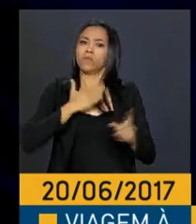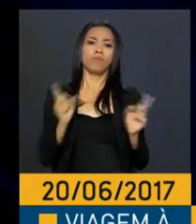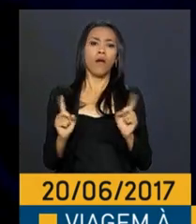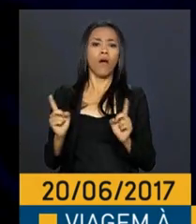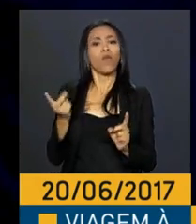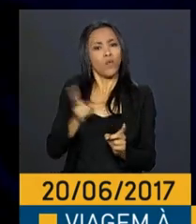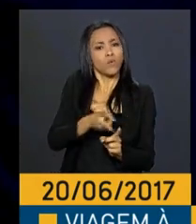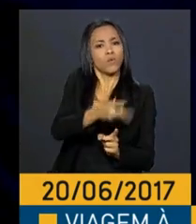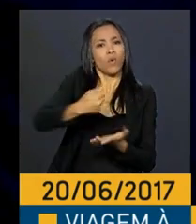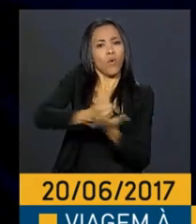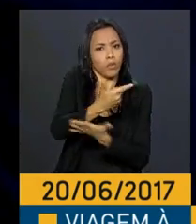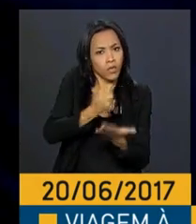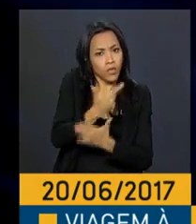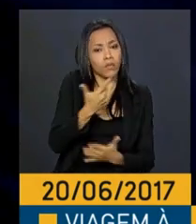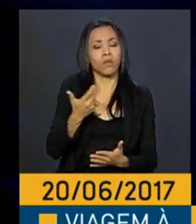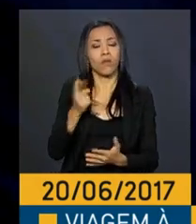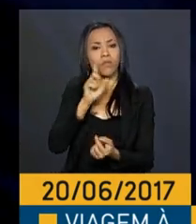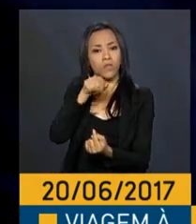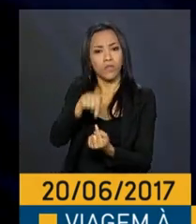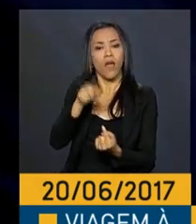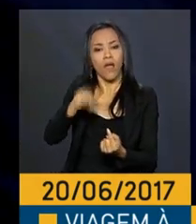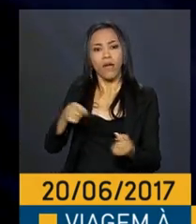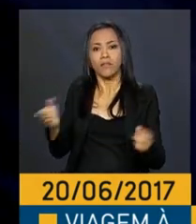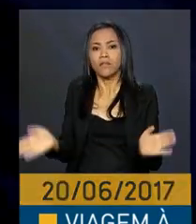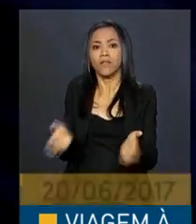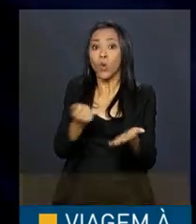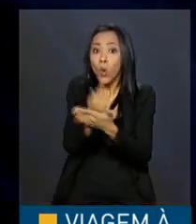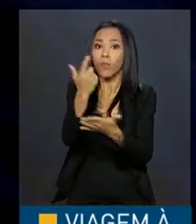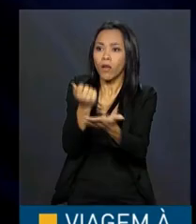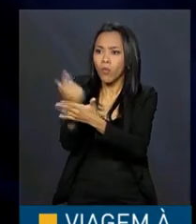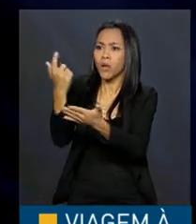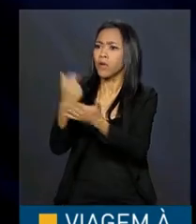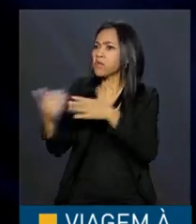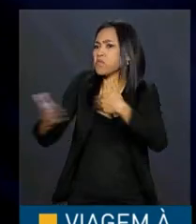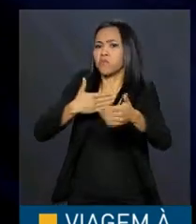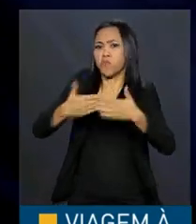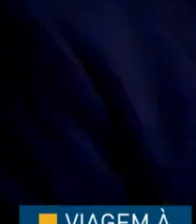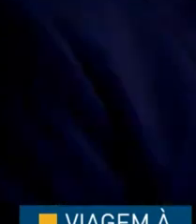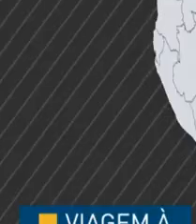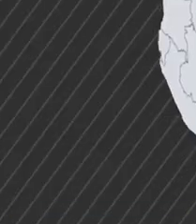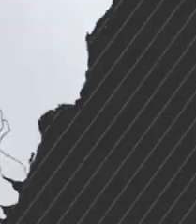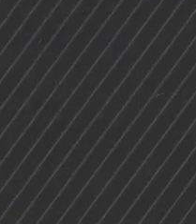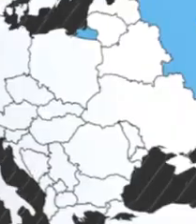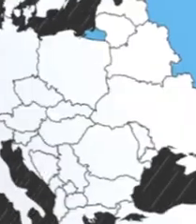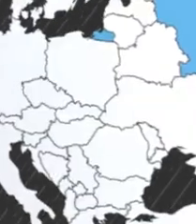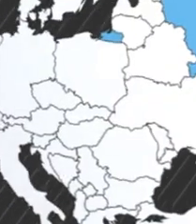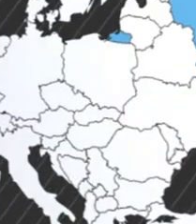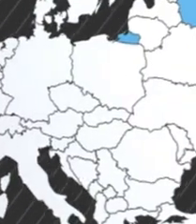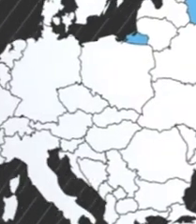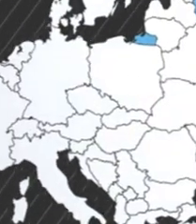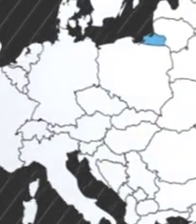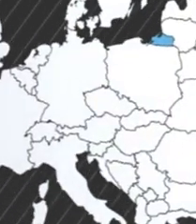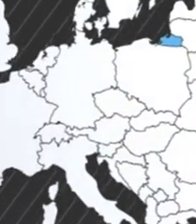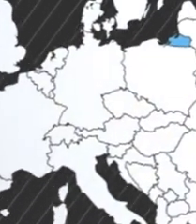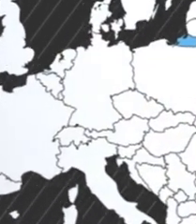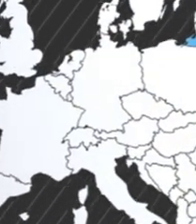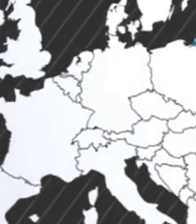eu quero é incentivar a importação, importe de quem quer que seja.